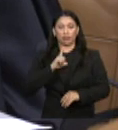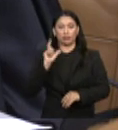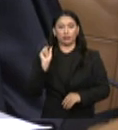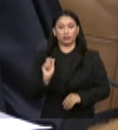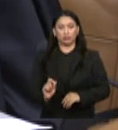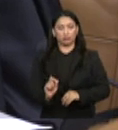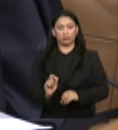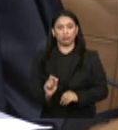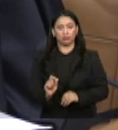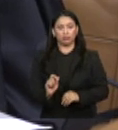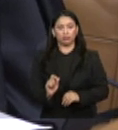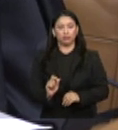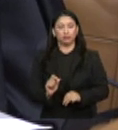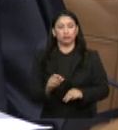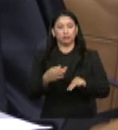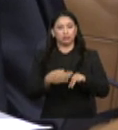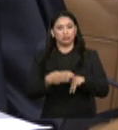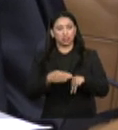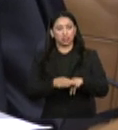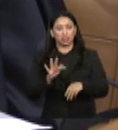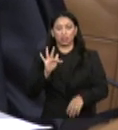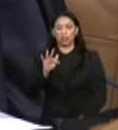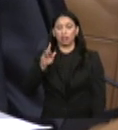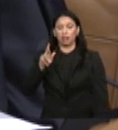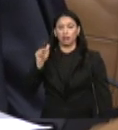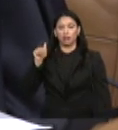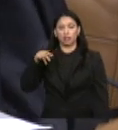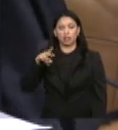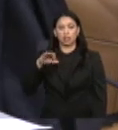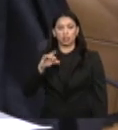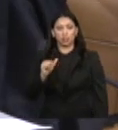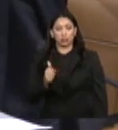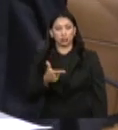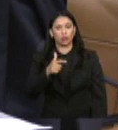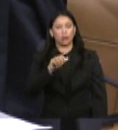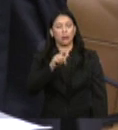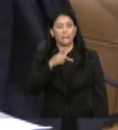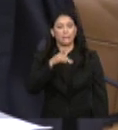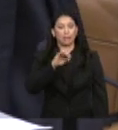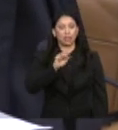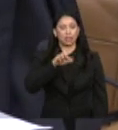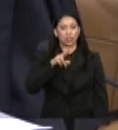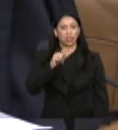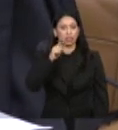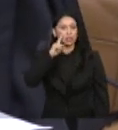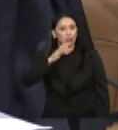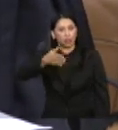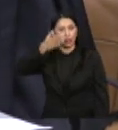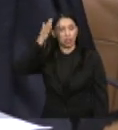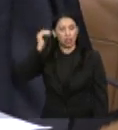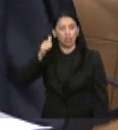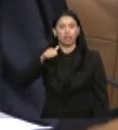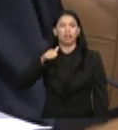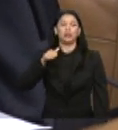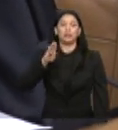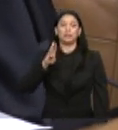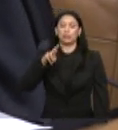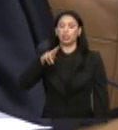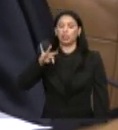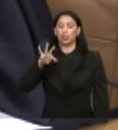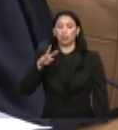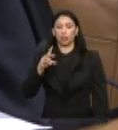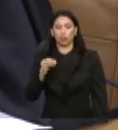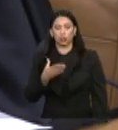os ministros Francisco Rezek esse povo da pertence Marco Aurélio que